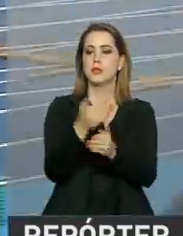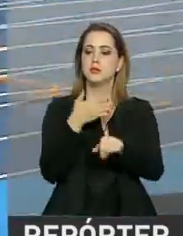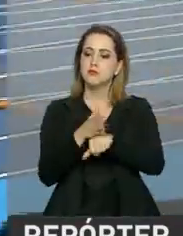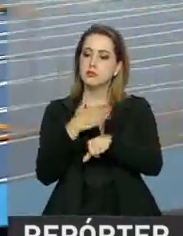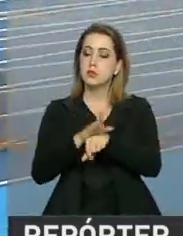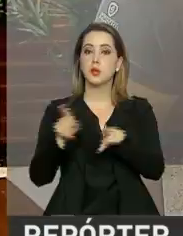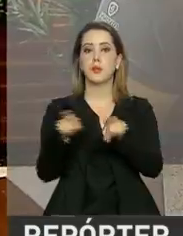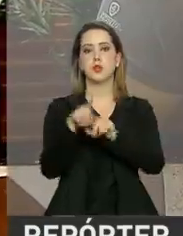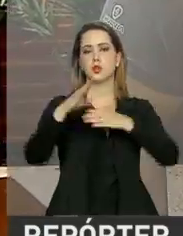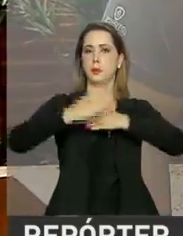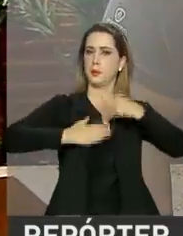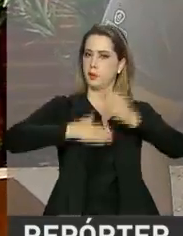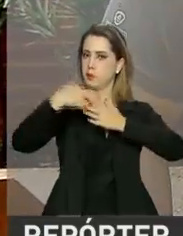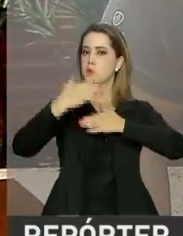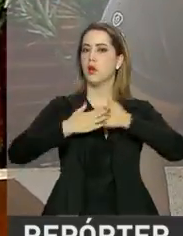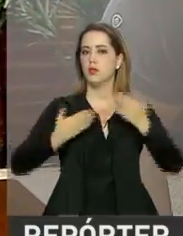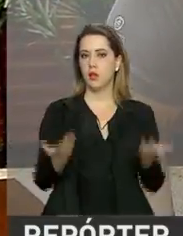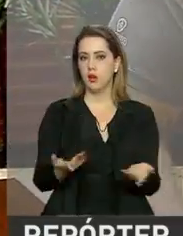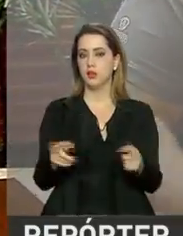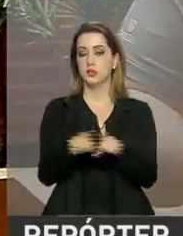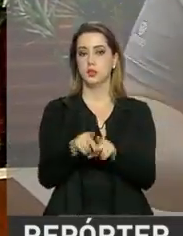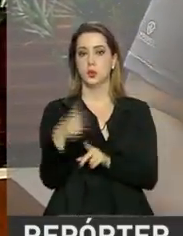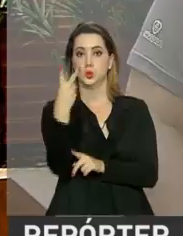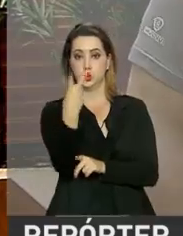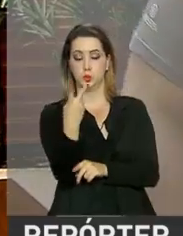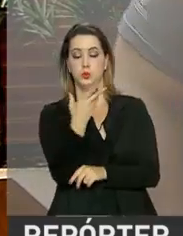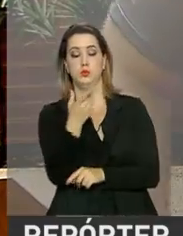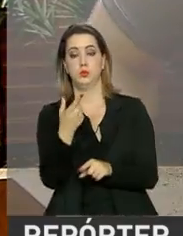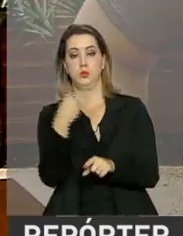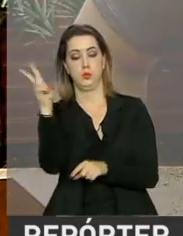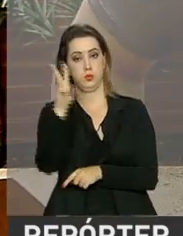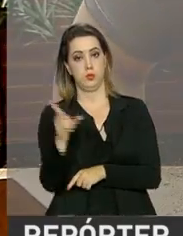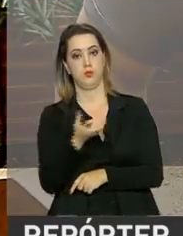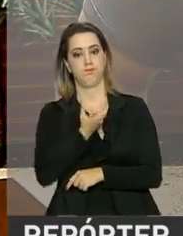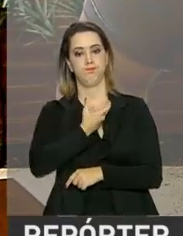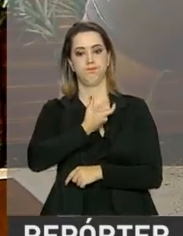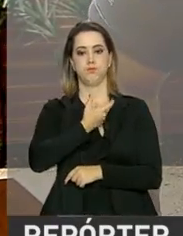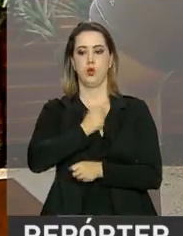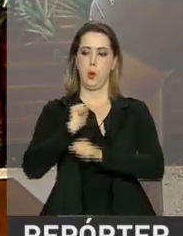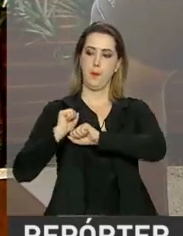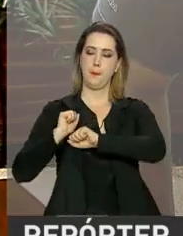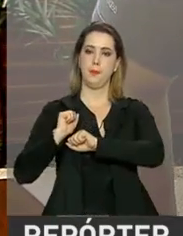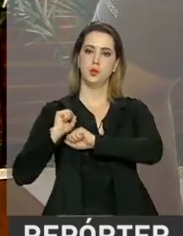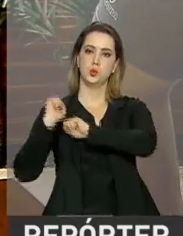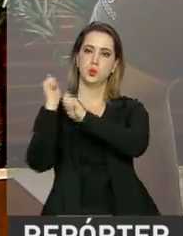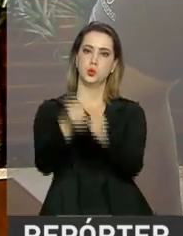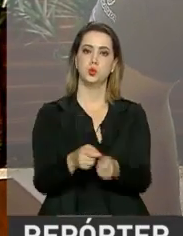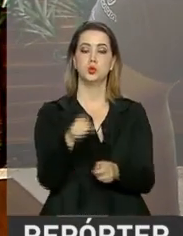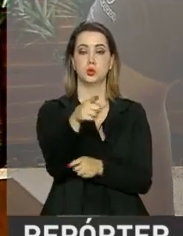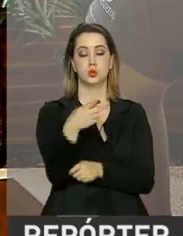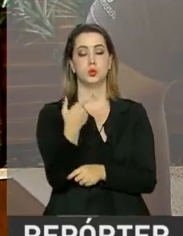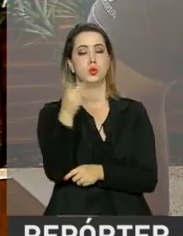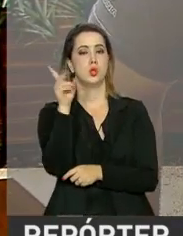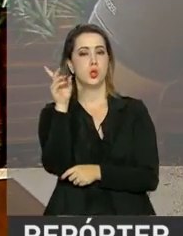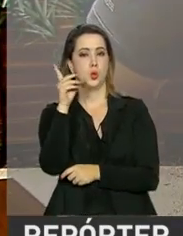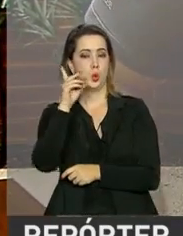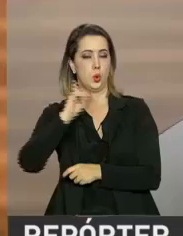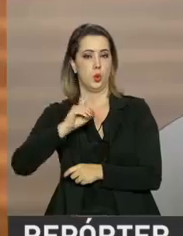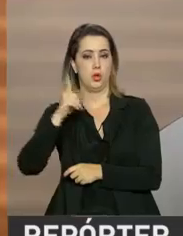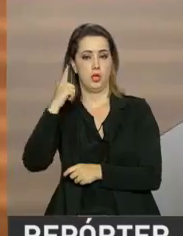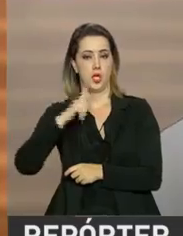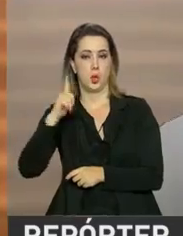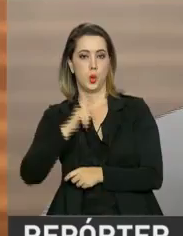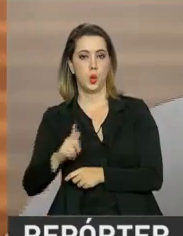alto rendimento duas vezes medalhista olímpico de bronze no judô em londres 2012 e nos jogos do rio